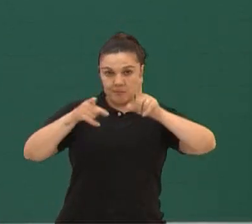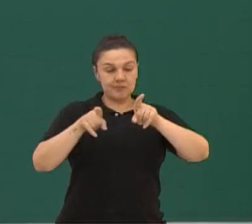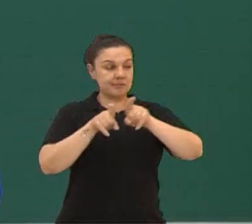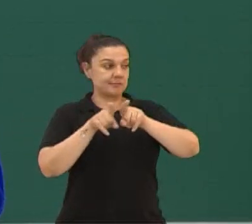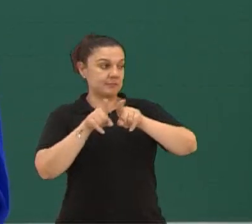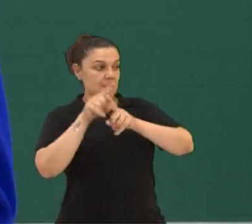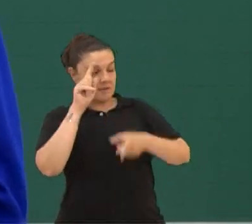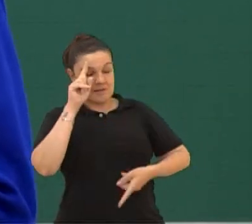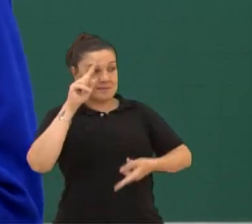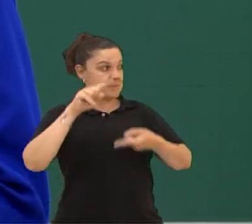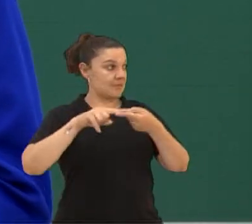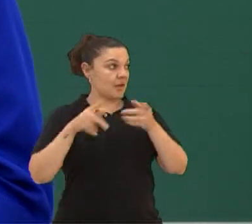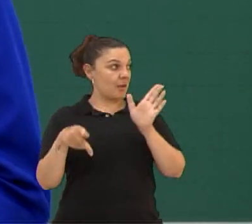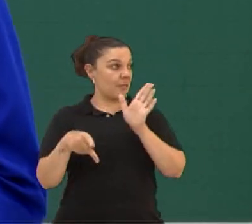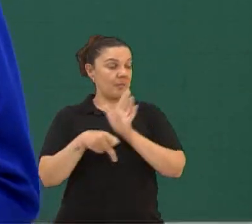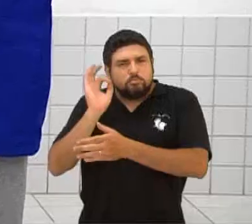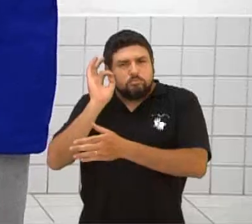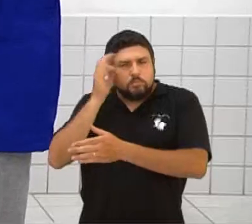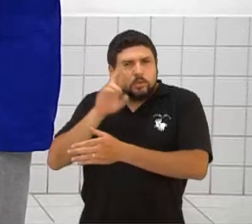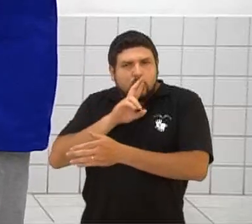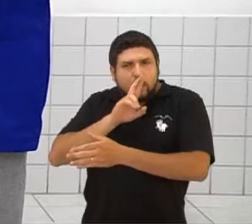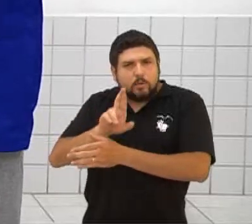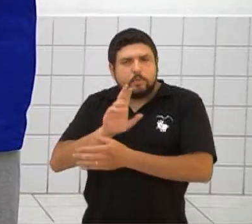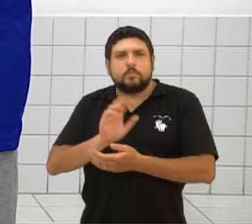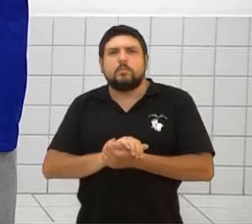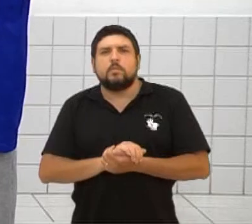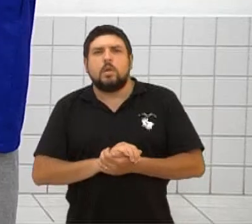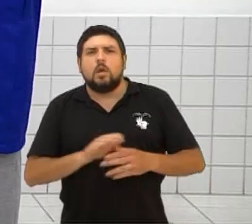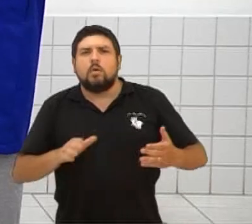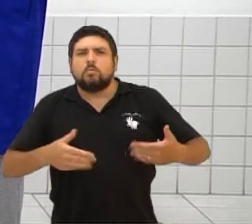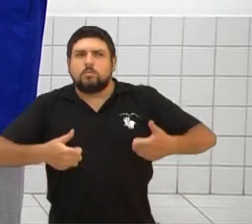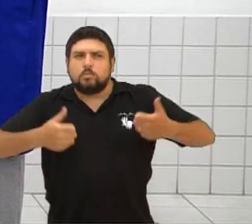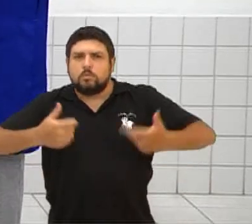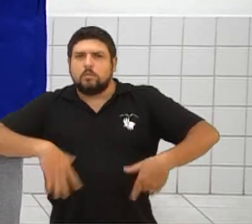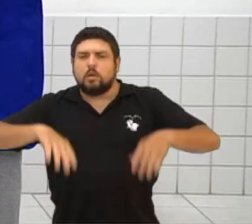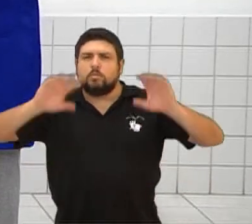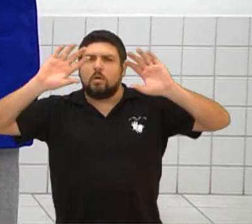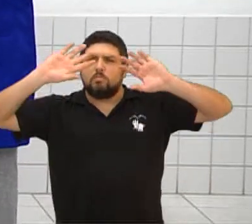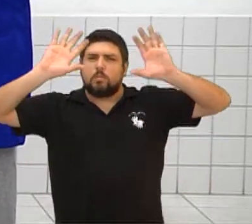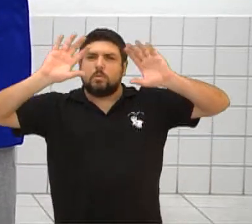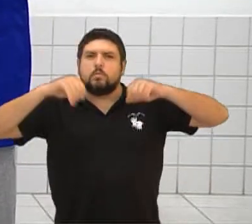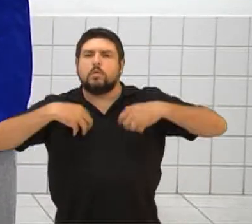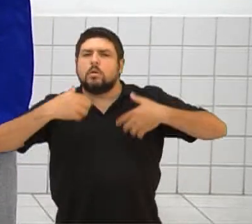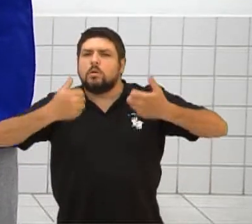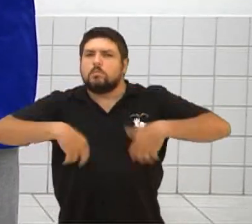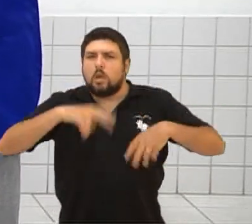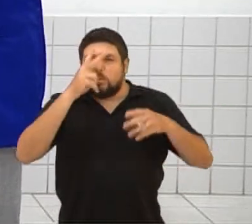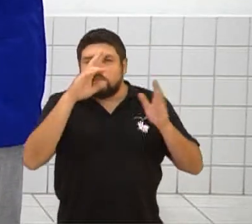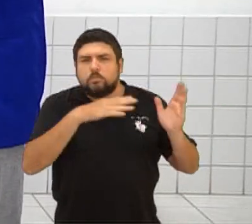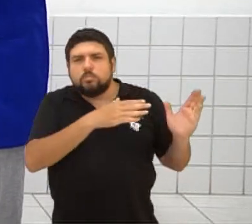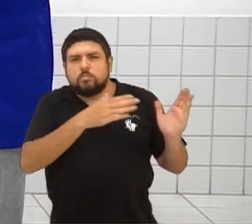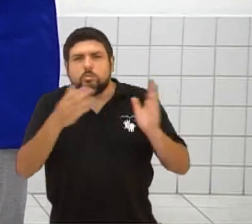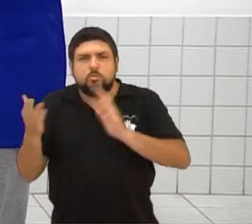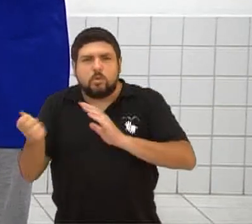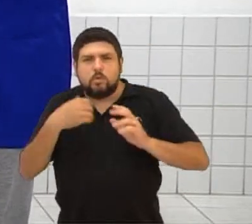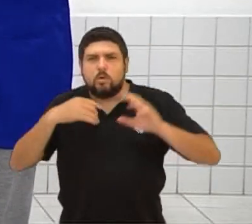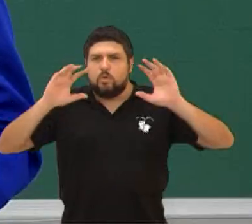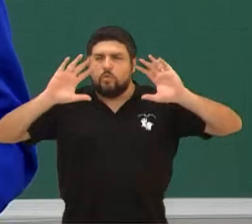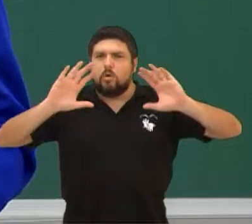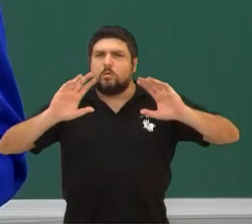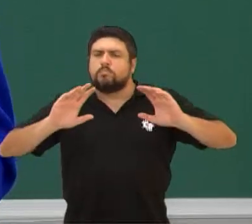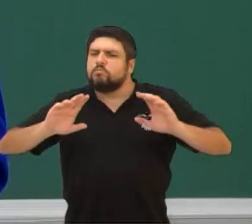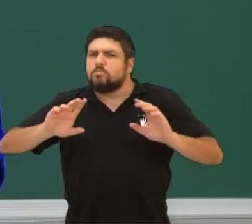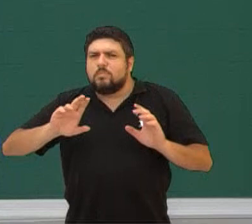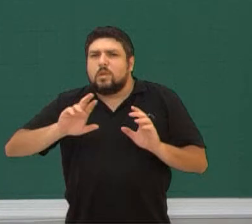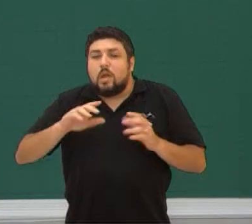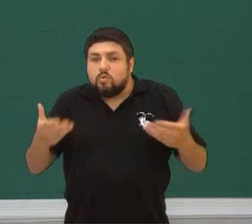com essa ideia de espetacularização. Então a gente vai falar agora do voleibol, né? Então, um breve histórico do voleibol. Não é o foco falar do histórico,